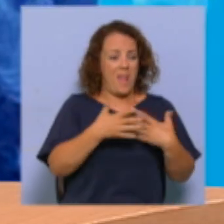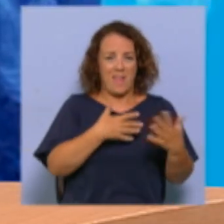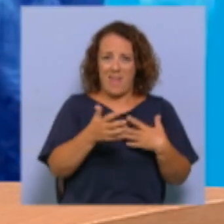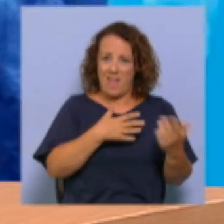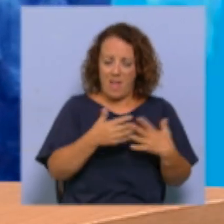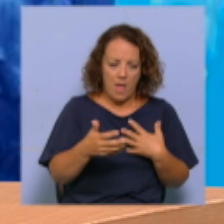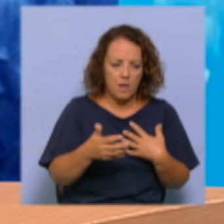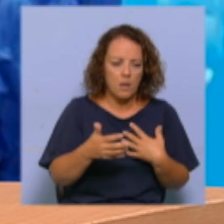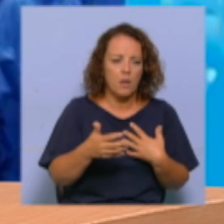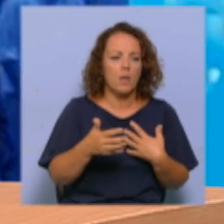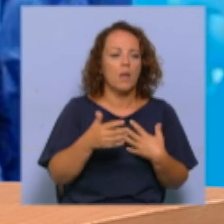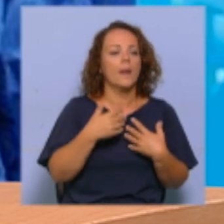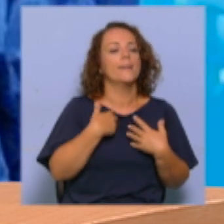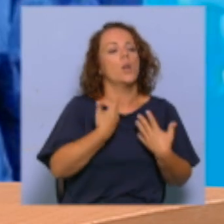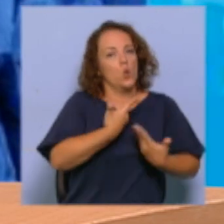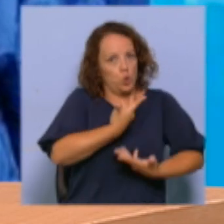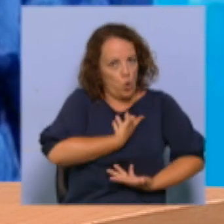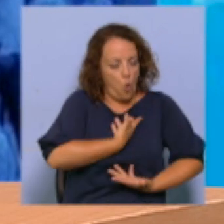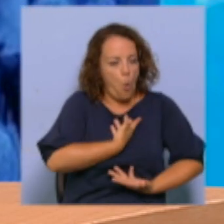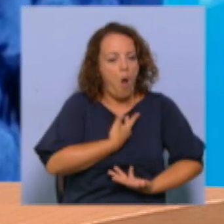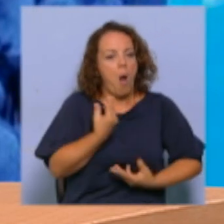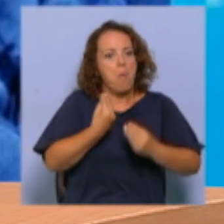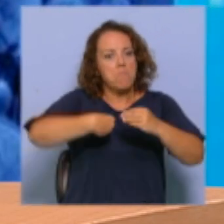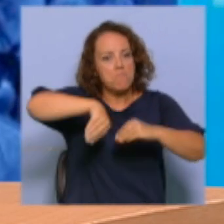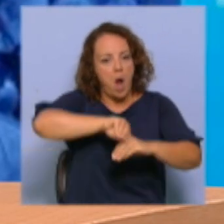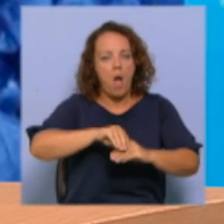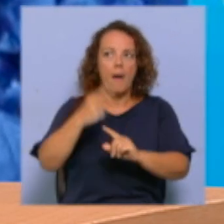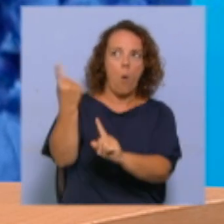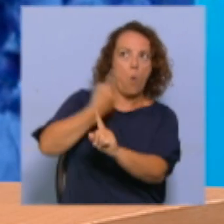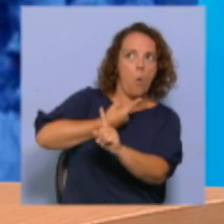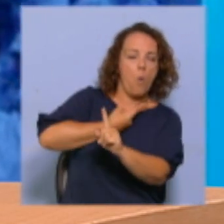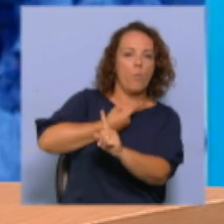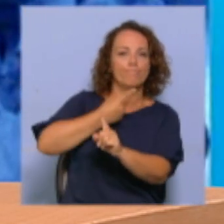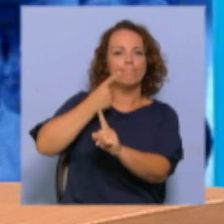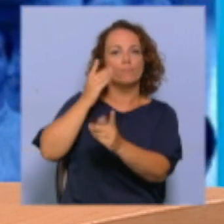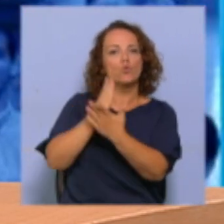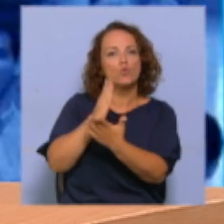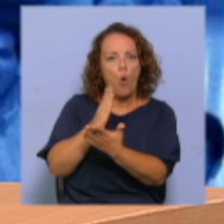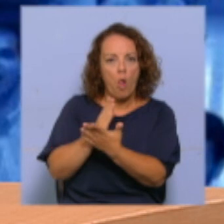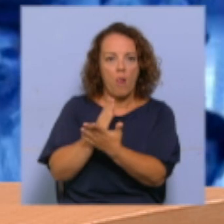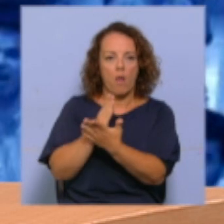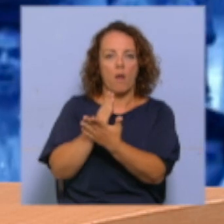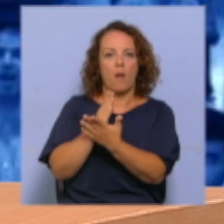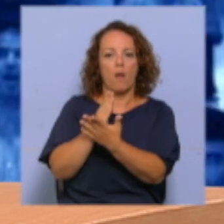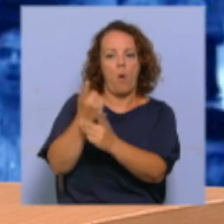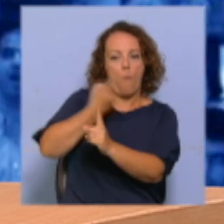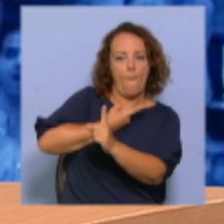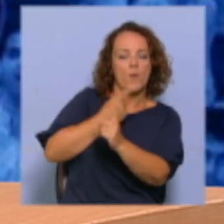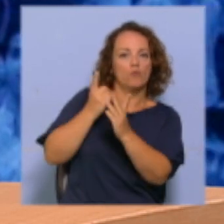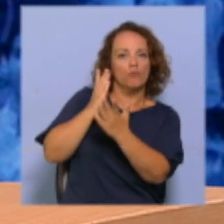substituído a escola. É uma dimensão muito importante A escola é a escola, a casa é a